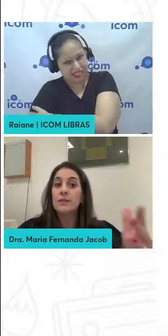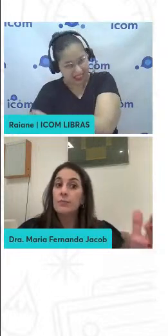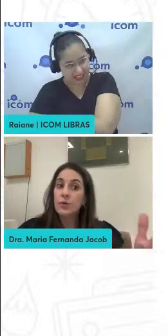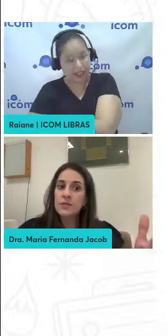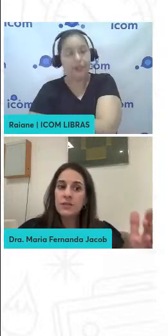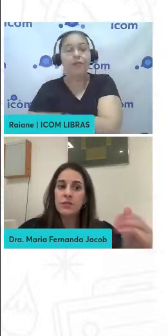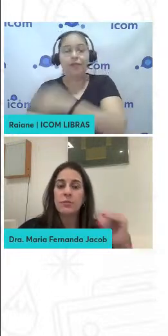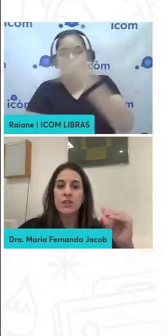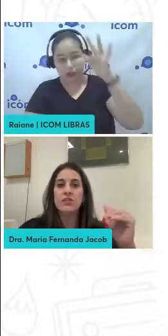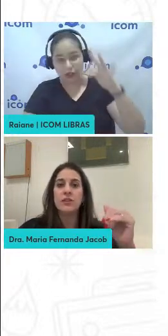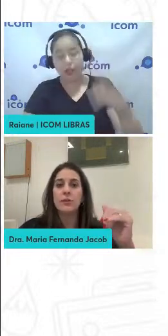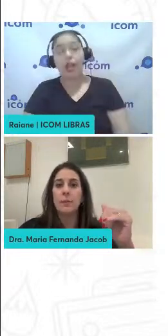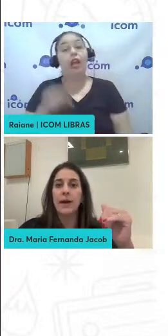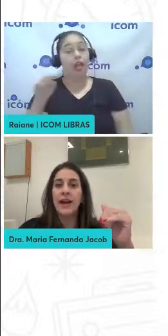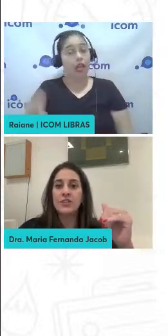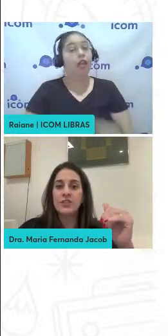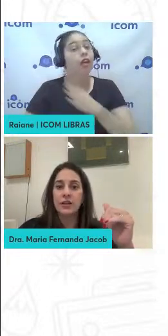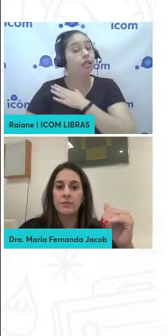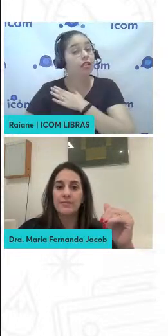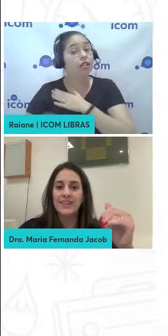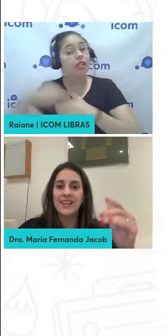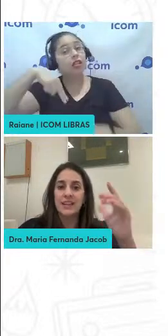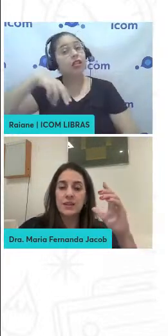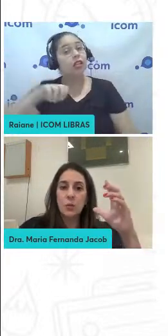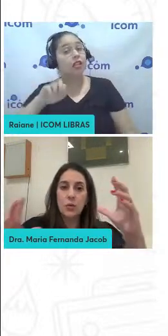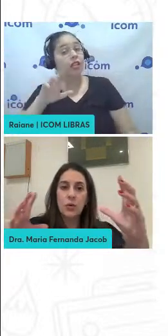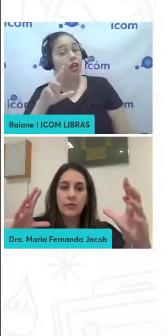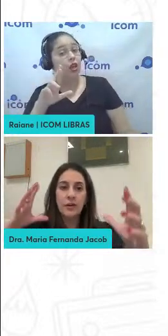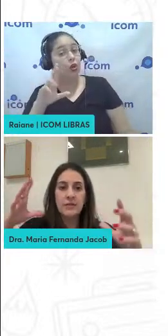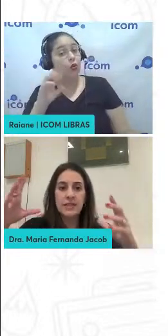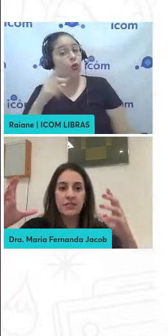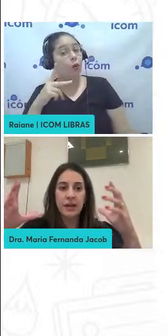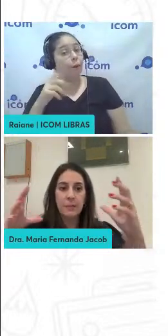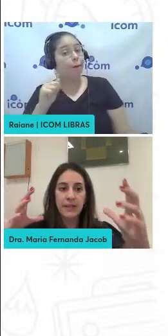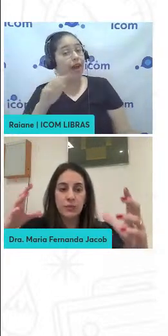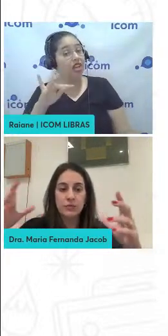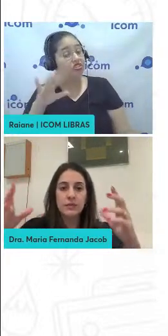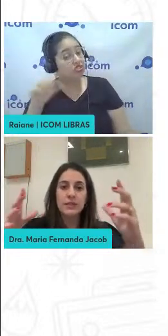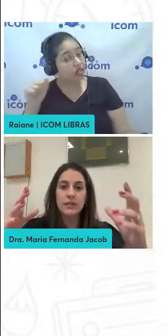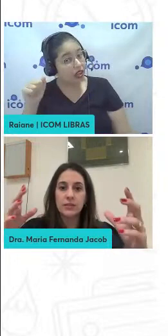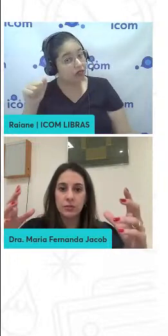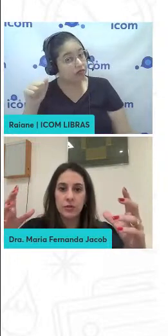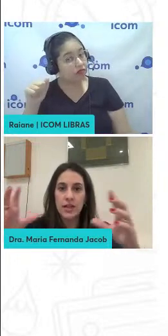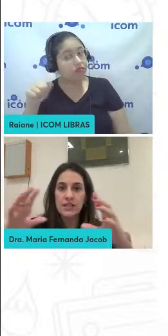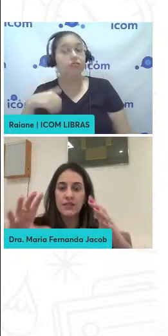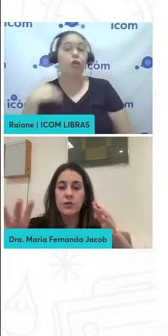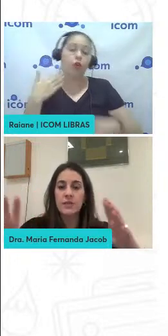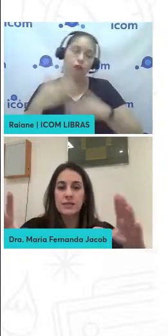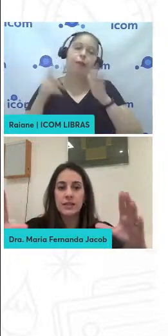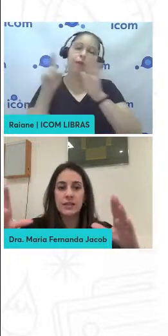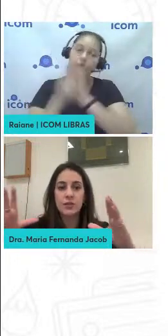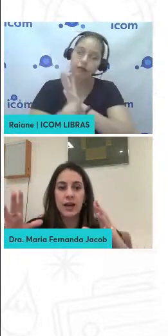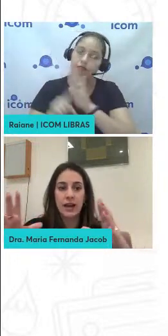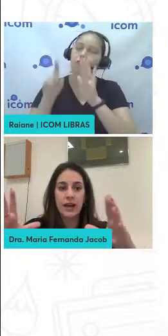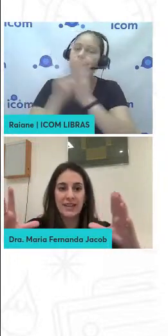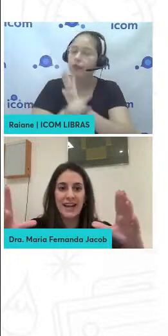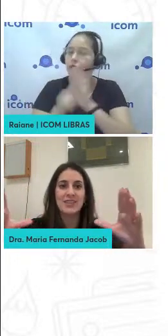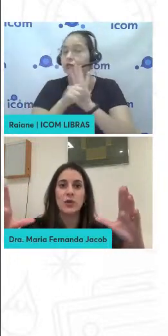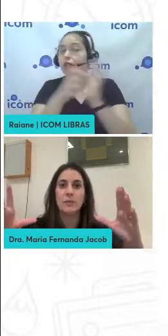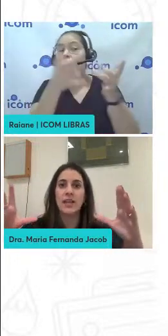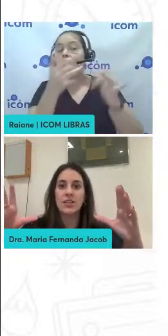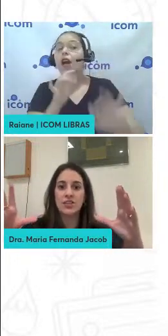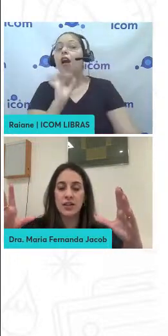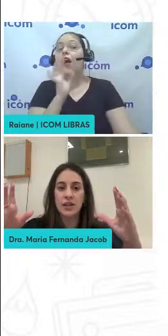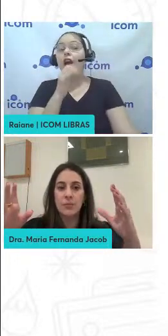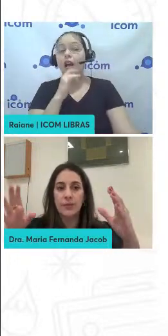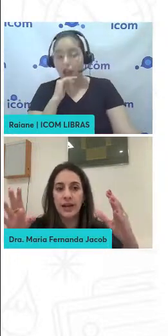dor possivelmente neuropática? Então, conforme você vai perguntando, você vai começando a clarear a